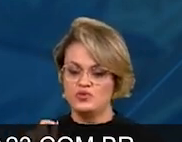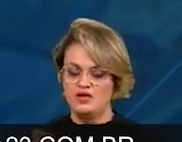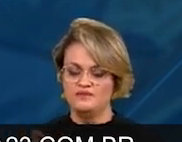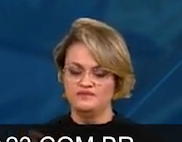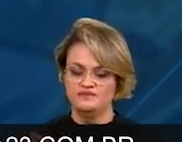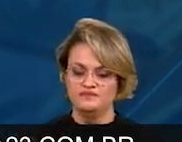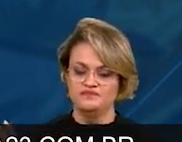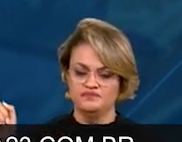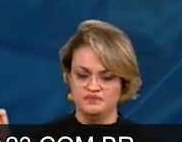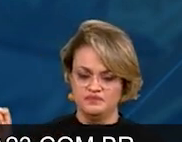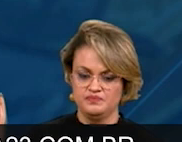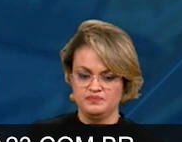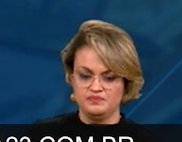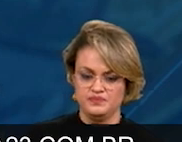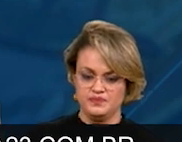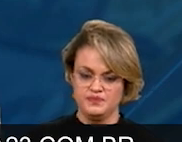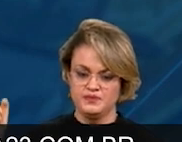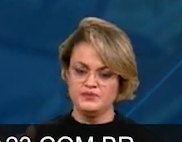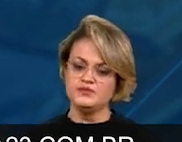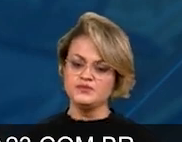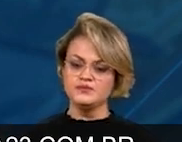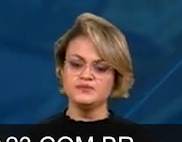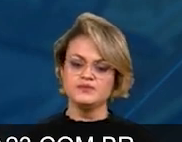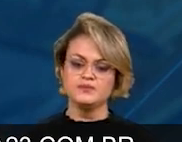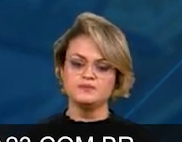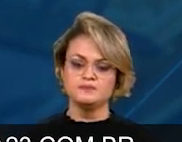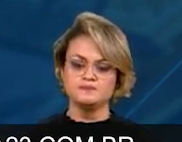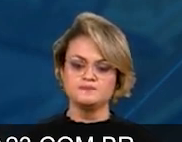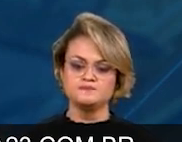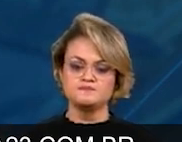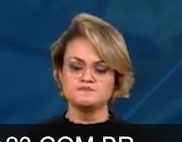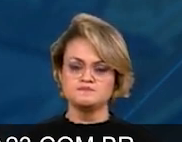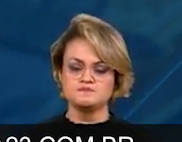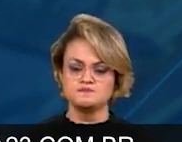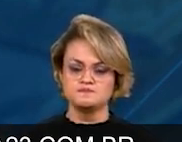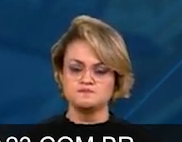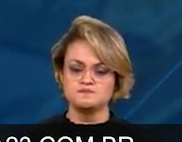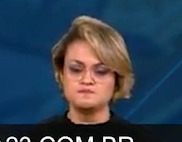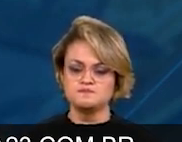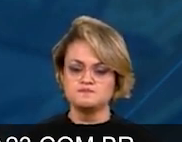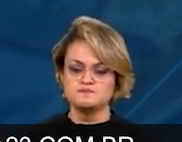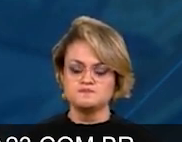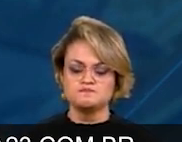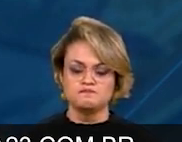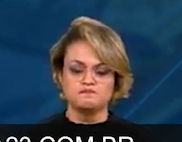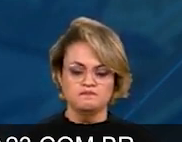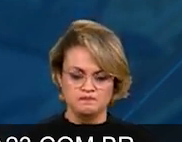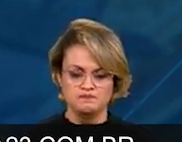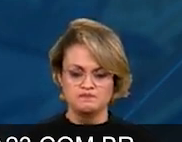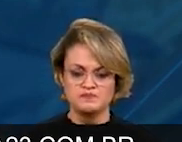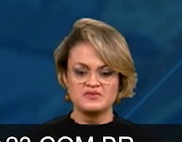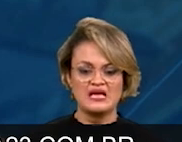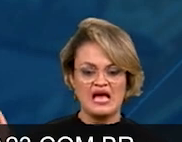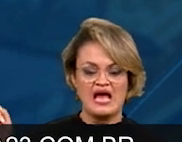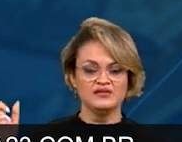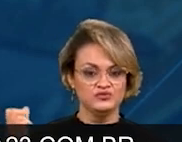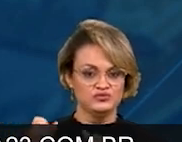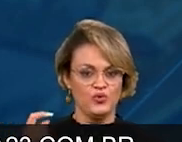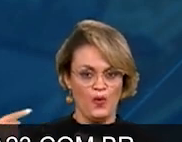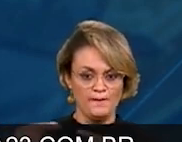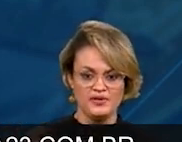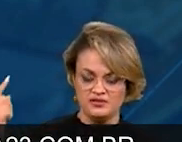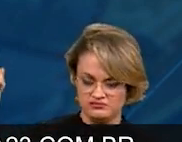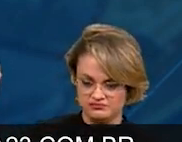condições: a social, a eficiência energética e a densidade industrial. A indústria que atender a